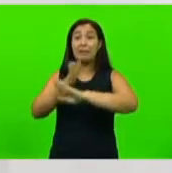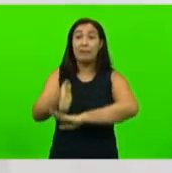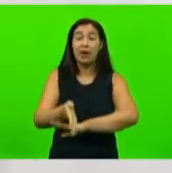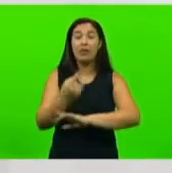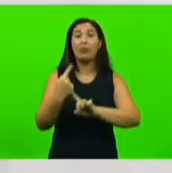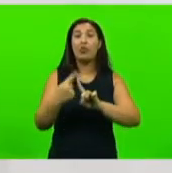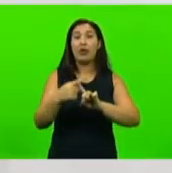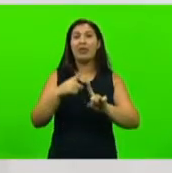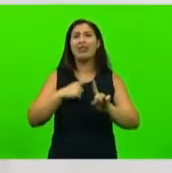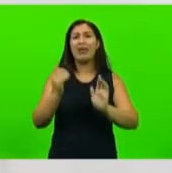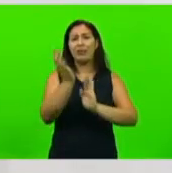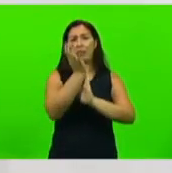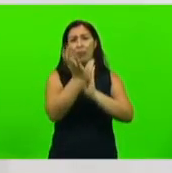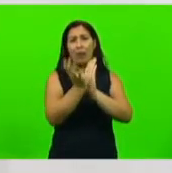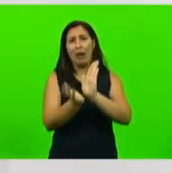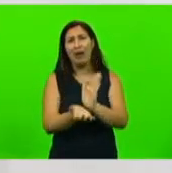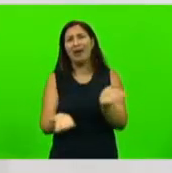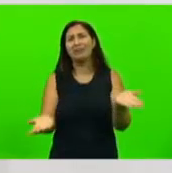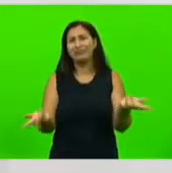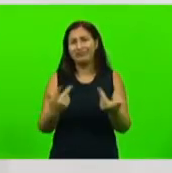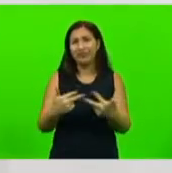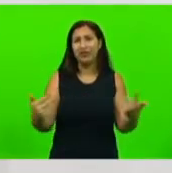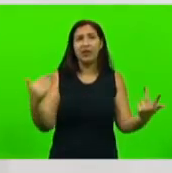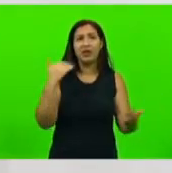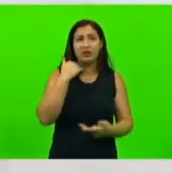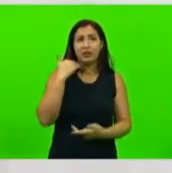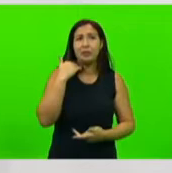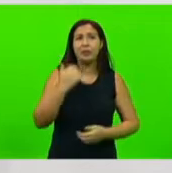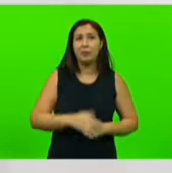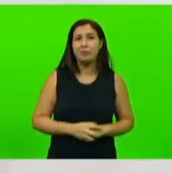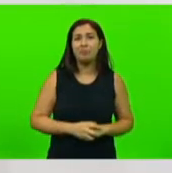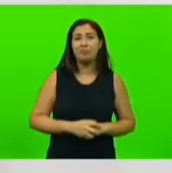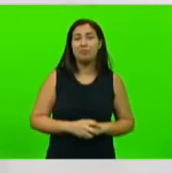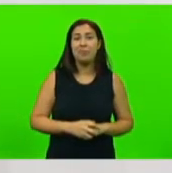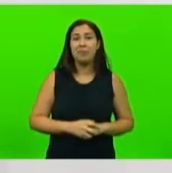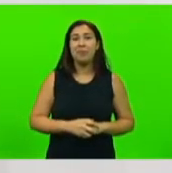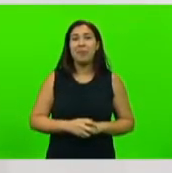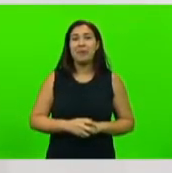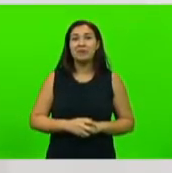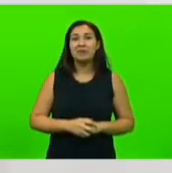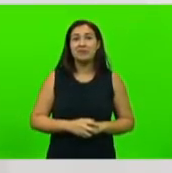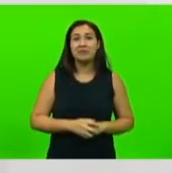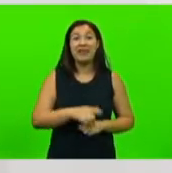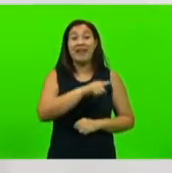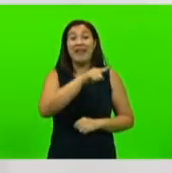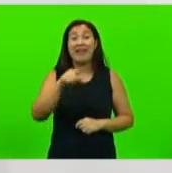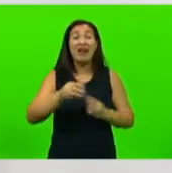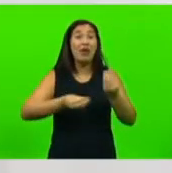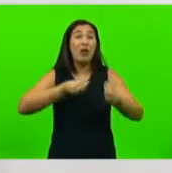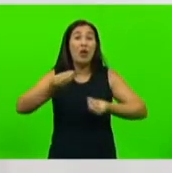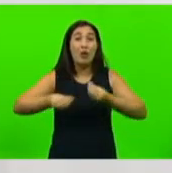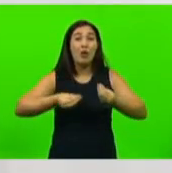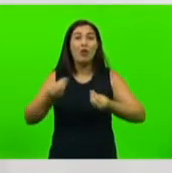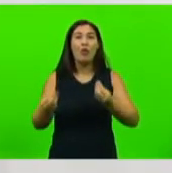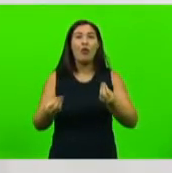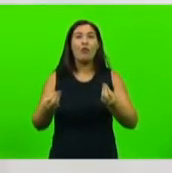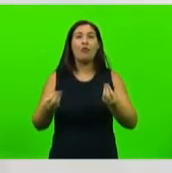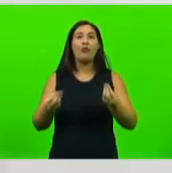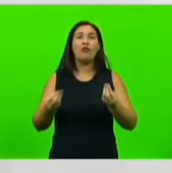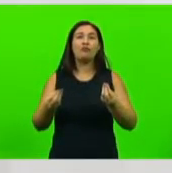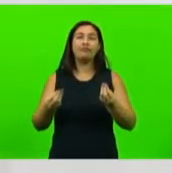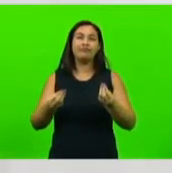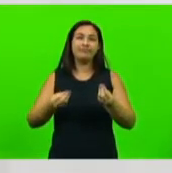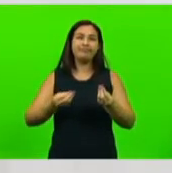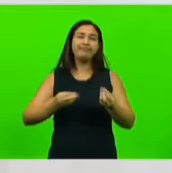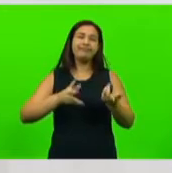a exigência que o banco tem. Ele acaba tendo que se socorrer nesse programa Reconstrói